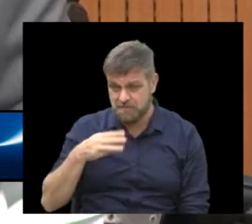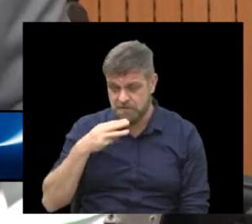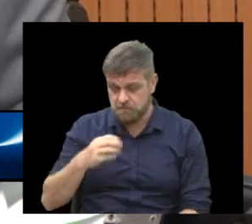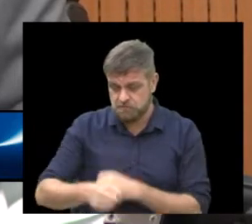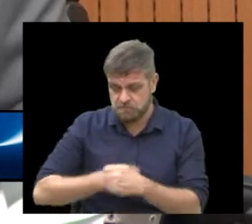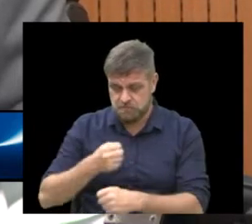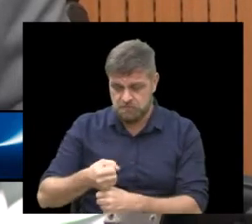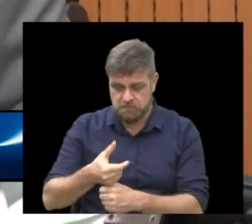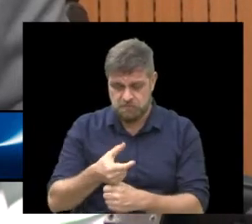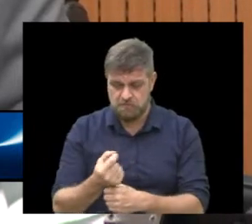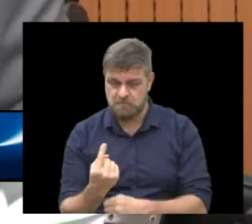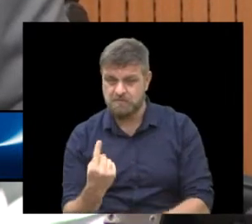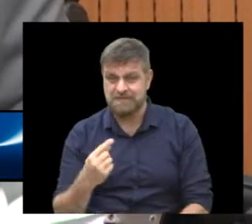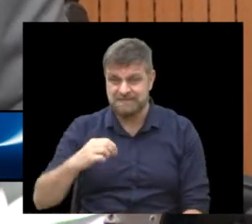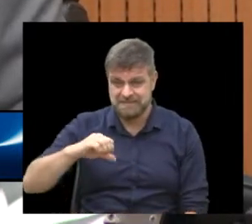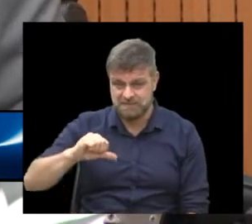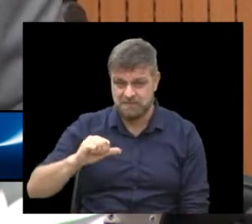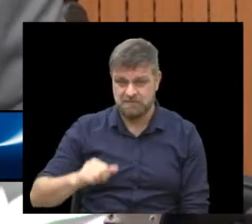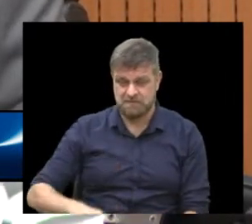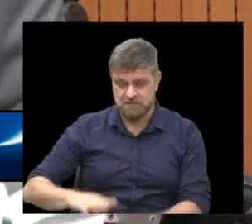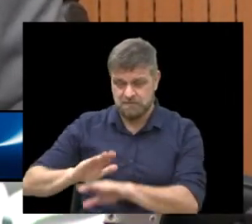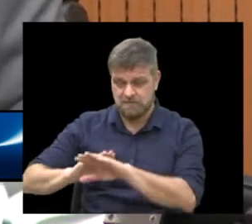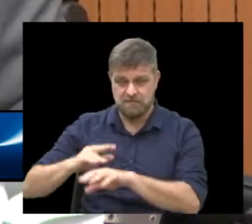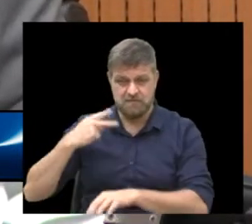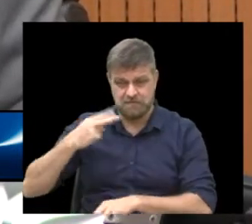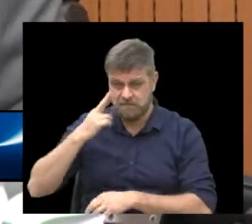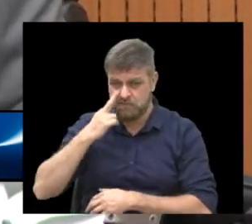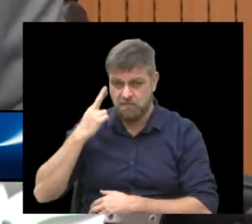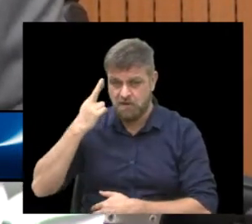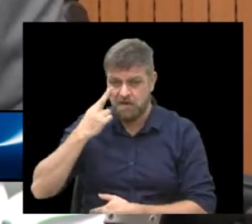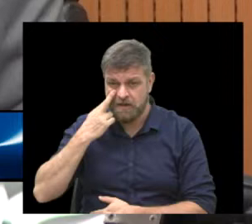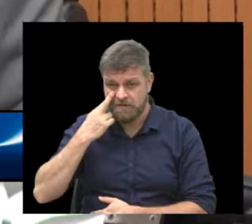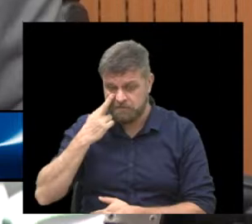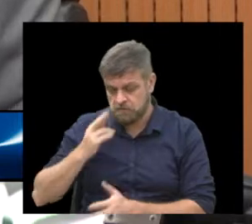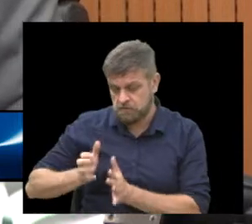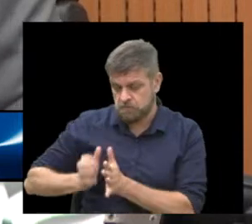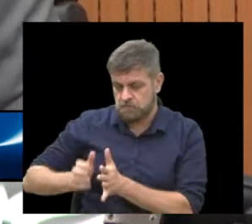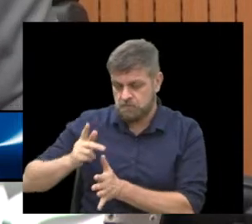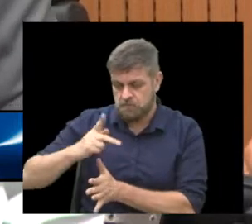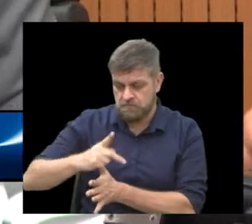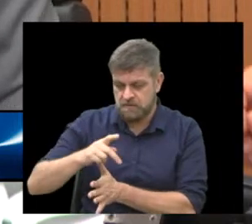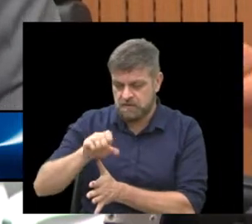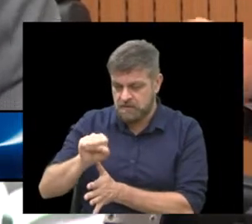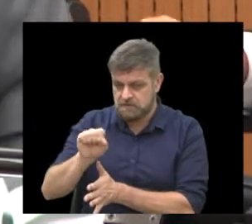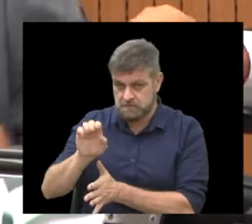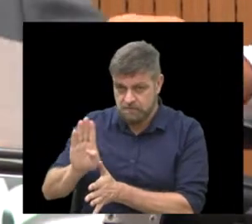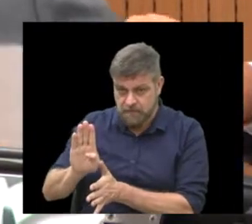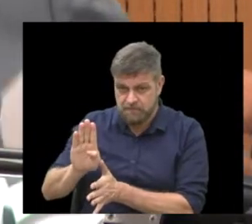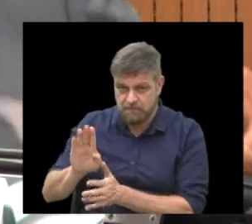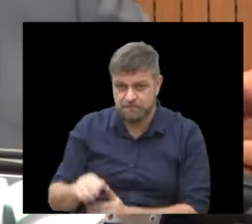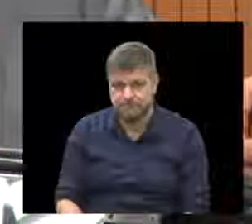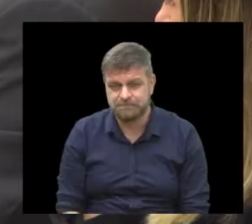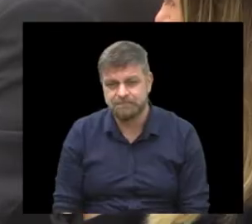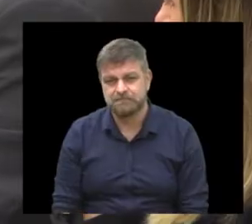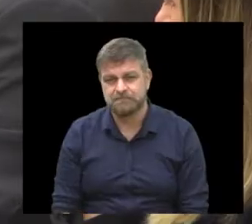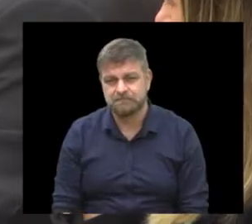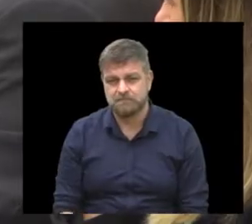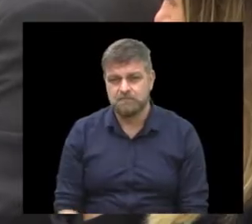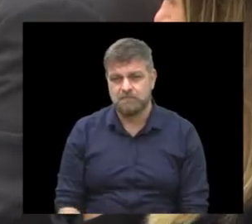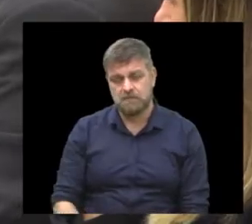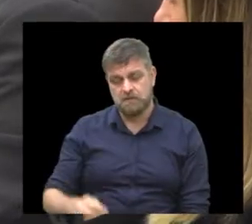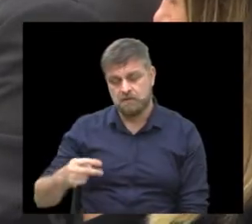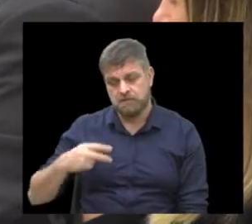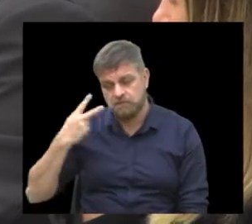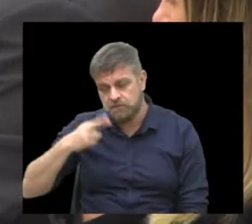de 2019. Vereador Rafa Zimbaldi, vereador do PSB. Com a renúncia do